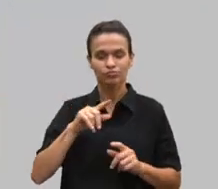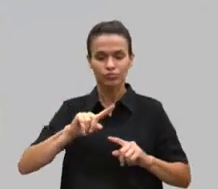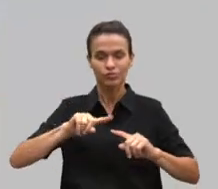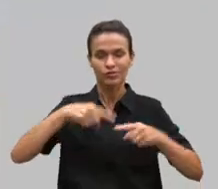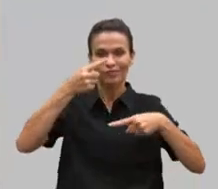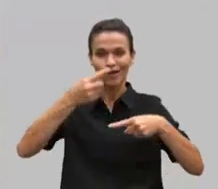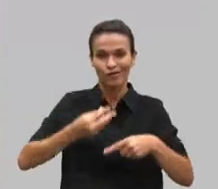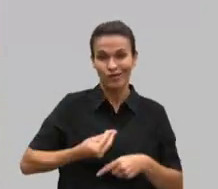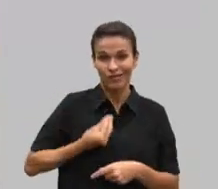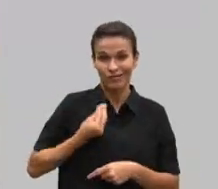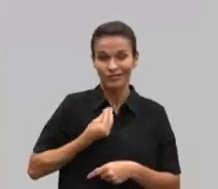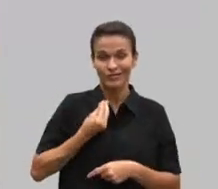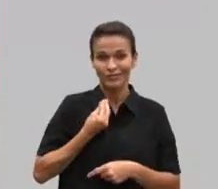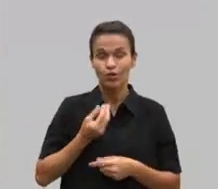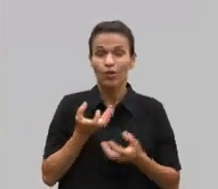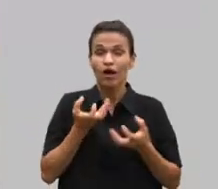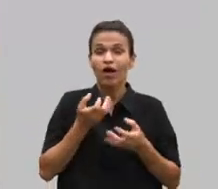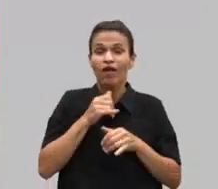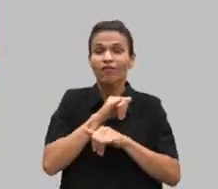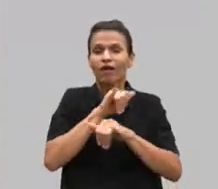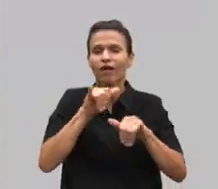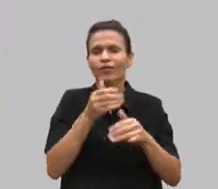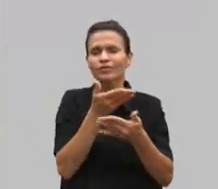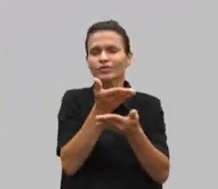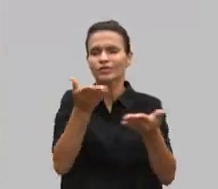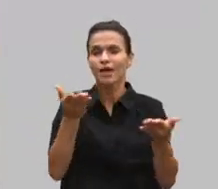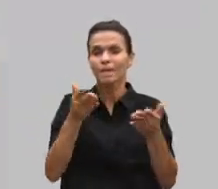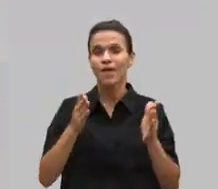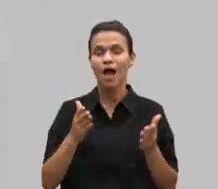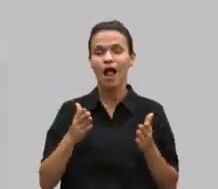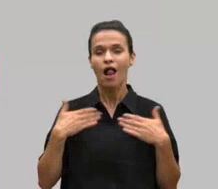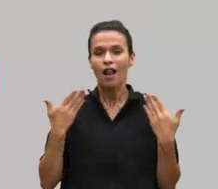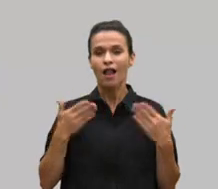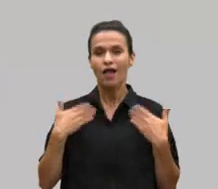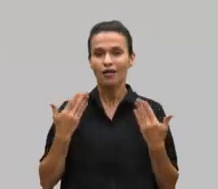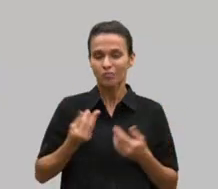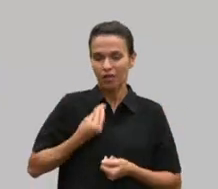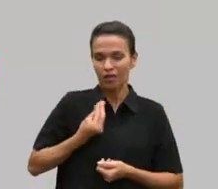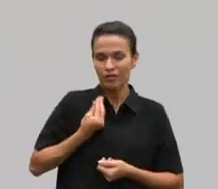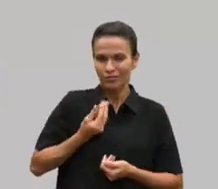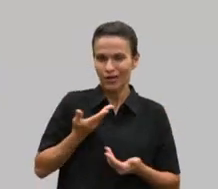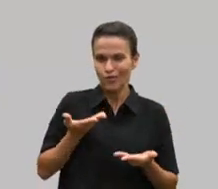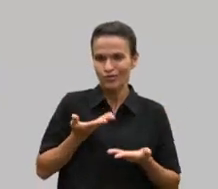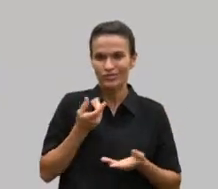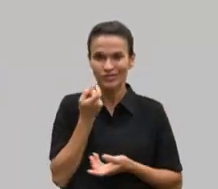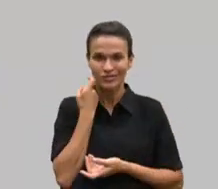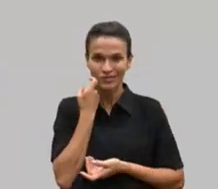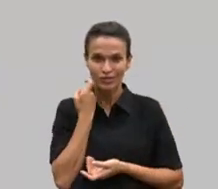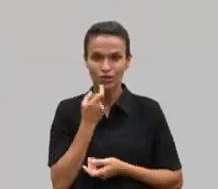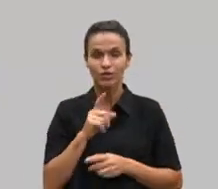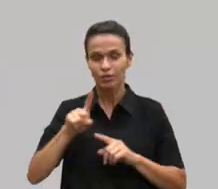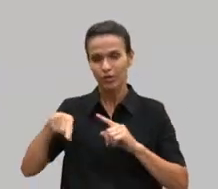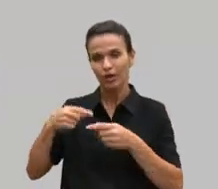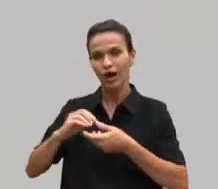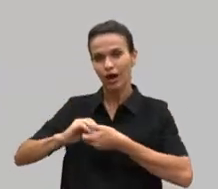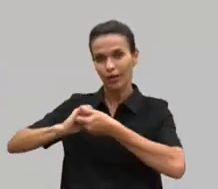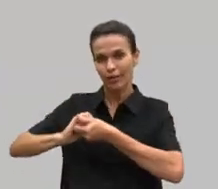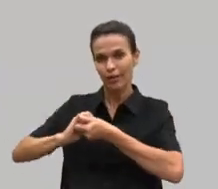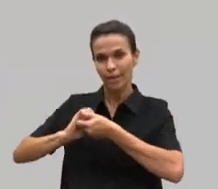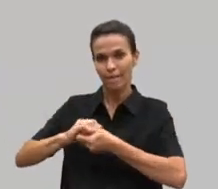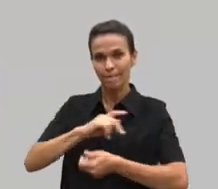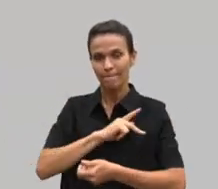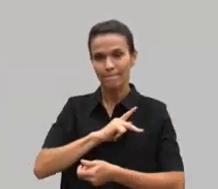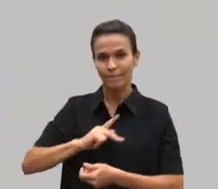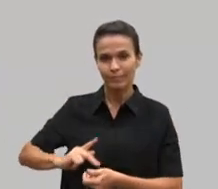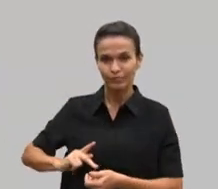queria primeiro Dizer para vocês da minha alegria de estar aqui nessa sexta-feira pois eu quero cumprimentar o presidente da Assembleia Legislativa